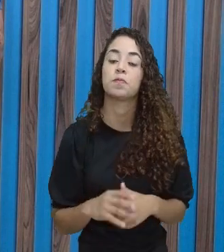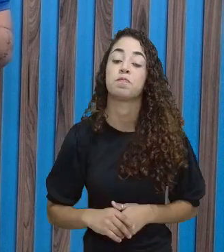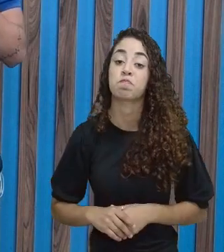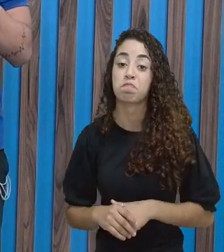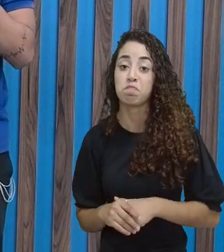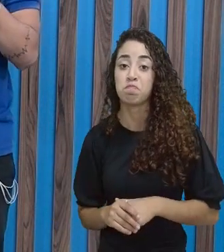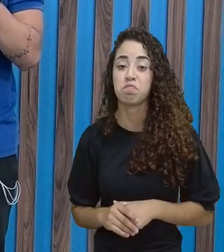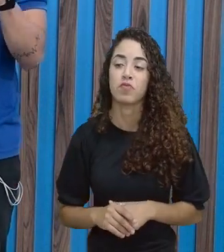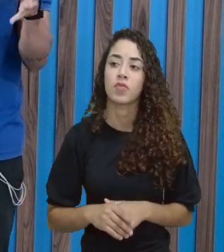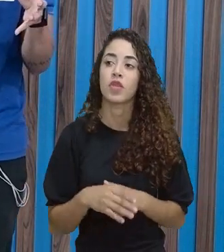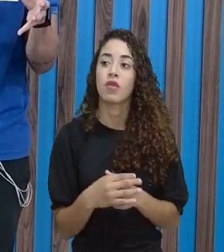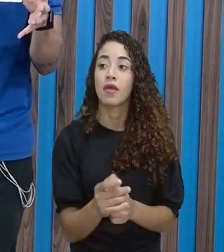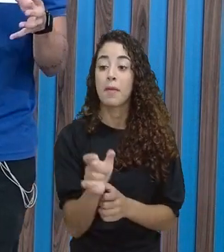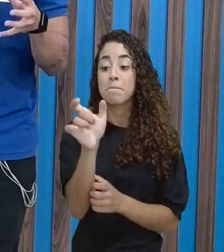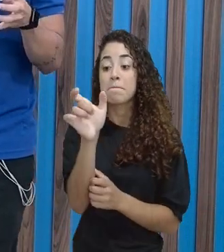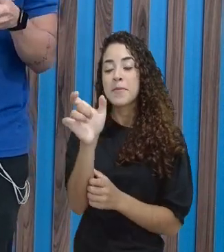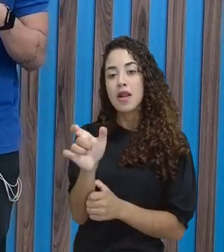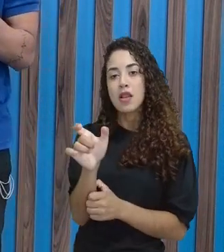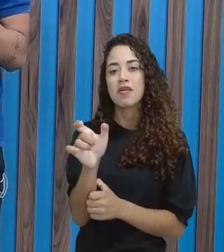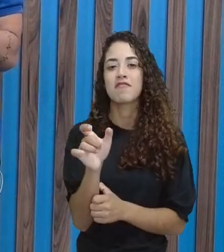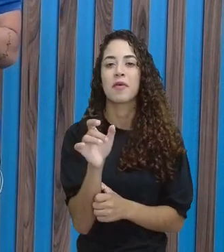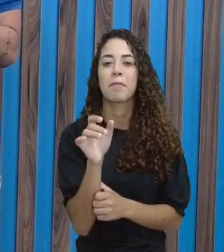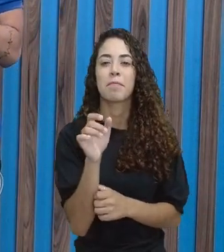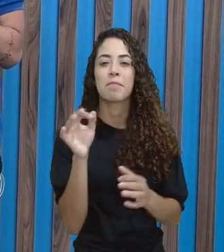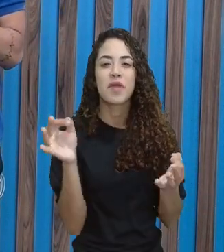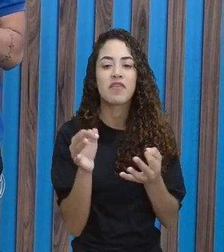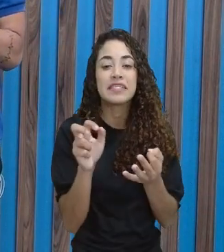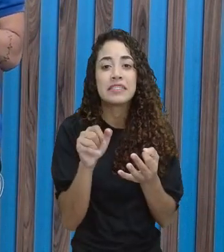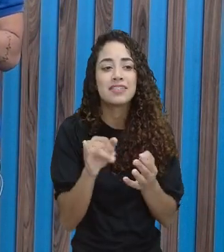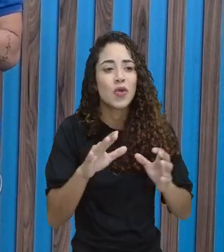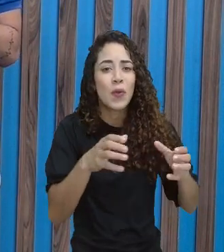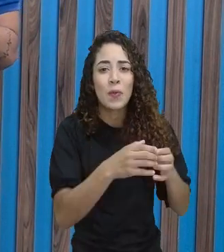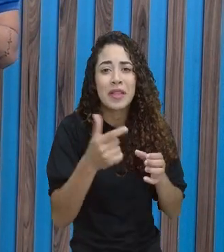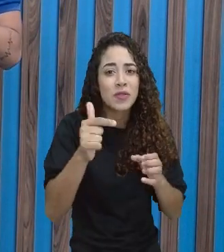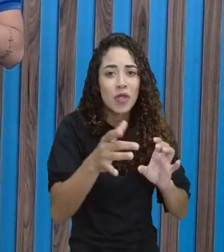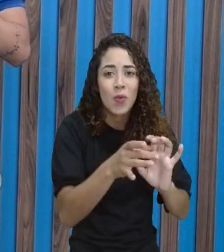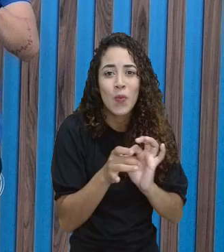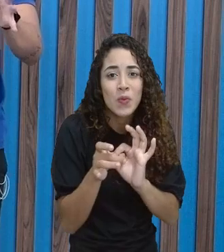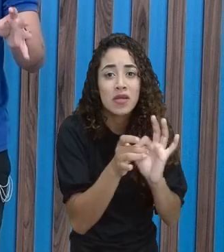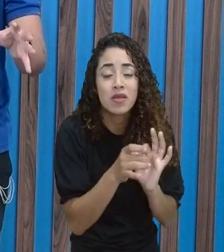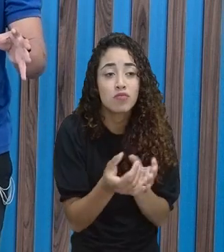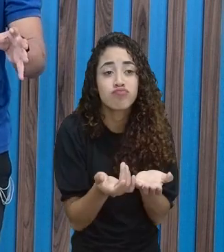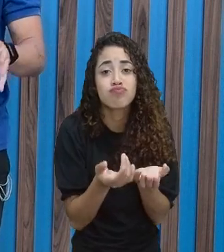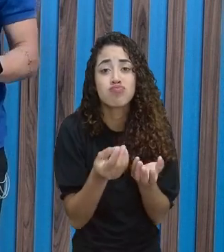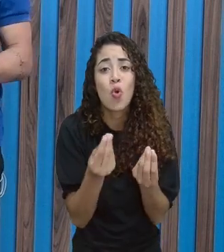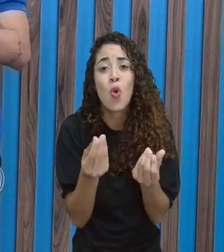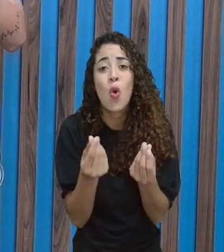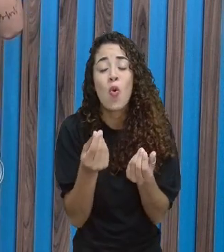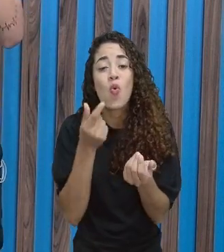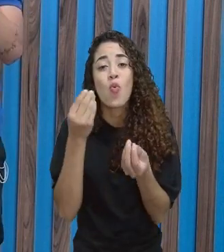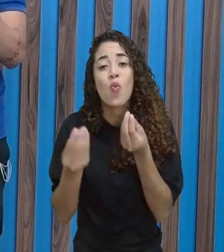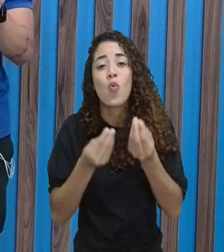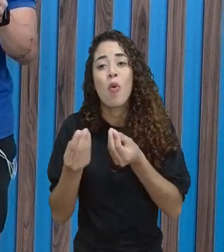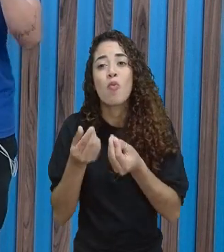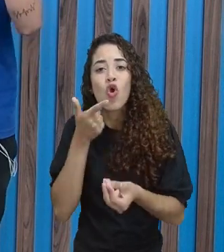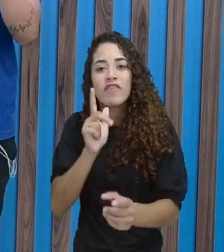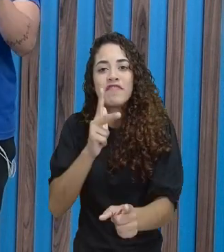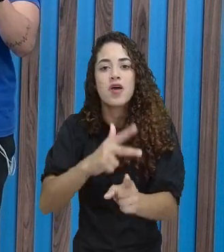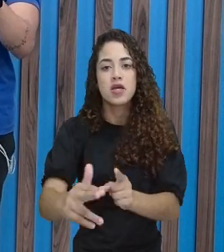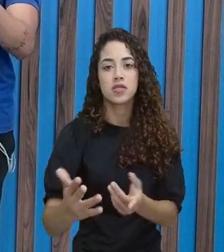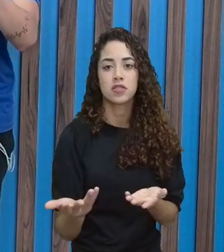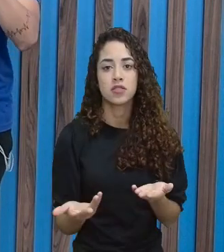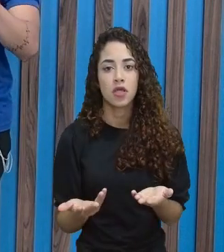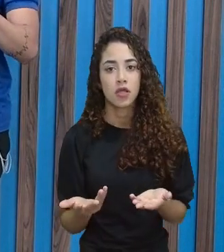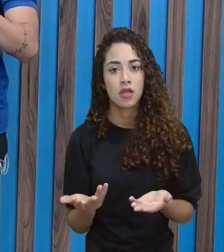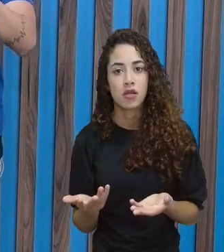foi a palavra perfeita aí. Se o time não tiver entrosado, a coisa não acontece. Então, de repente,